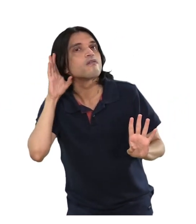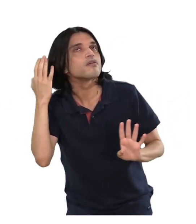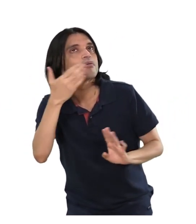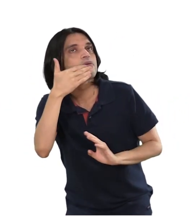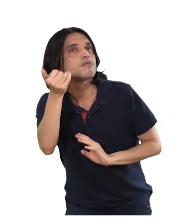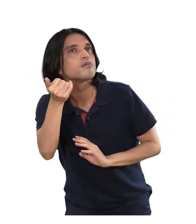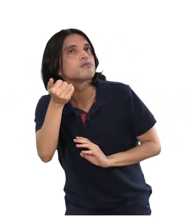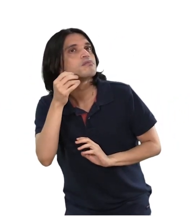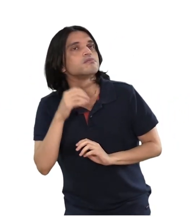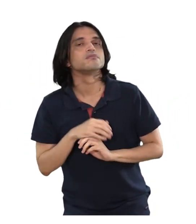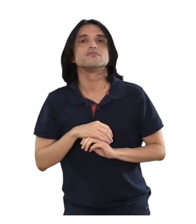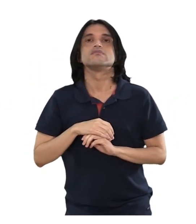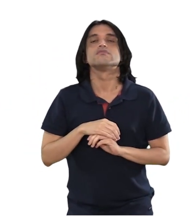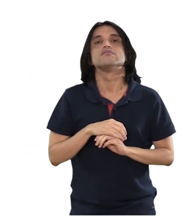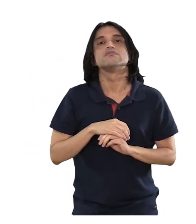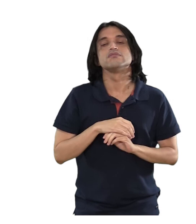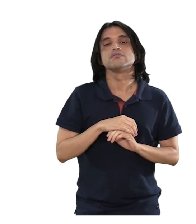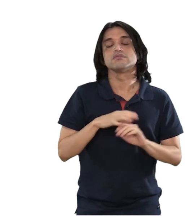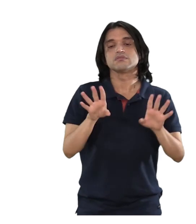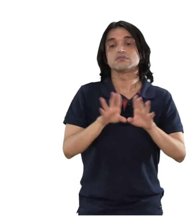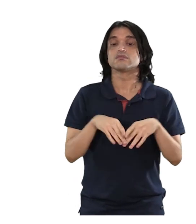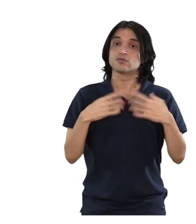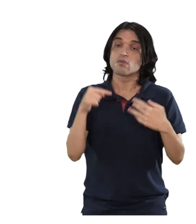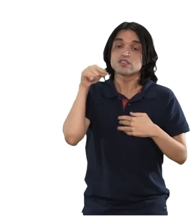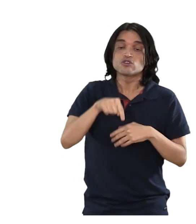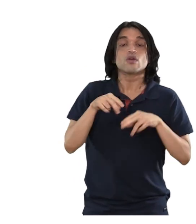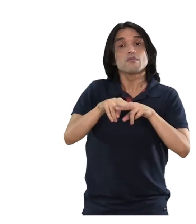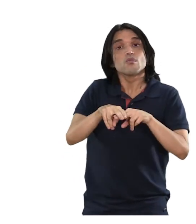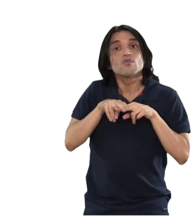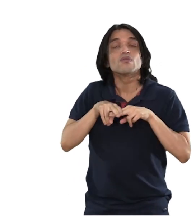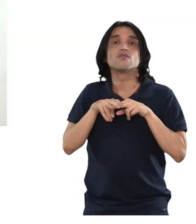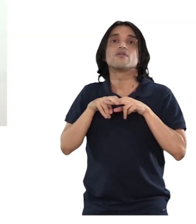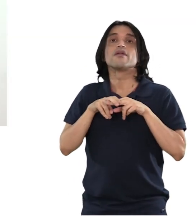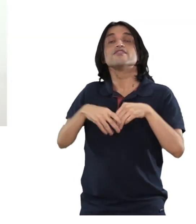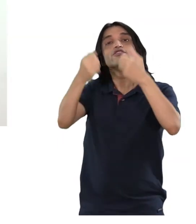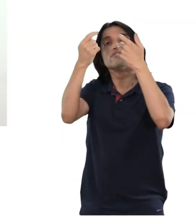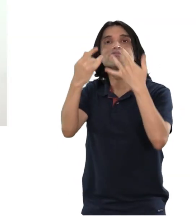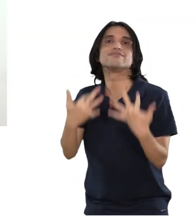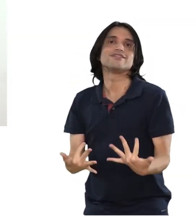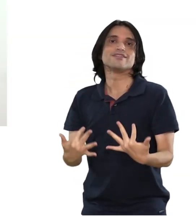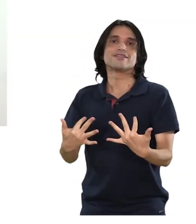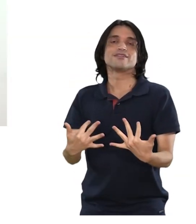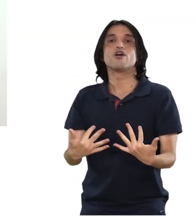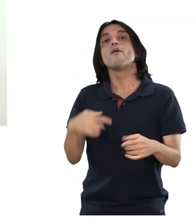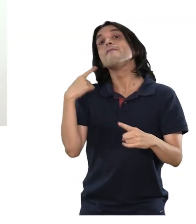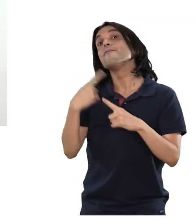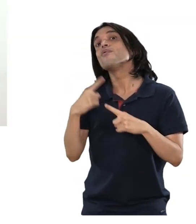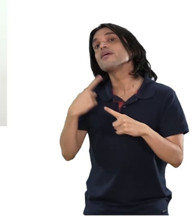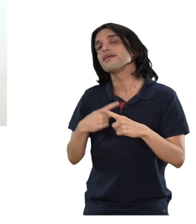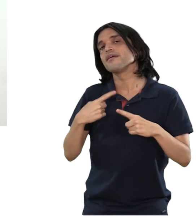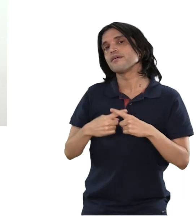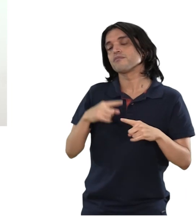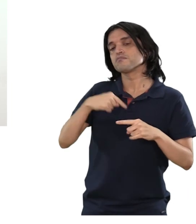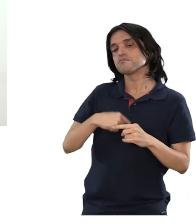especifica em virtude de que a ação verbal se deu. Então, gostaram da nossa apresentação? Espero que